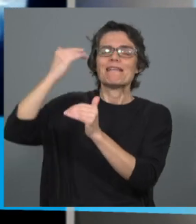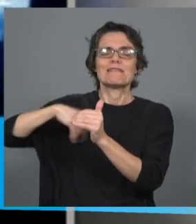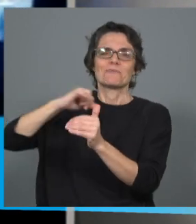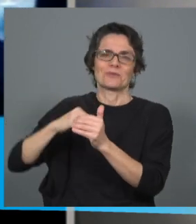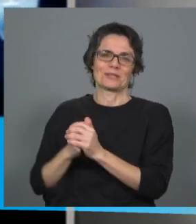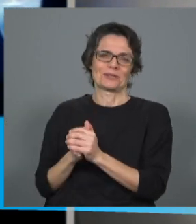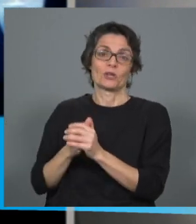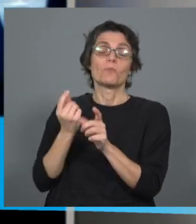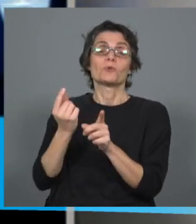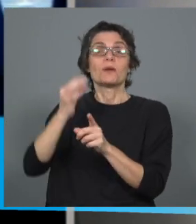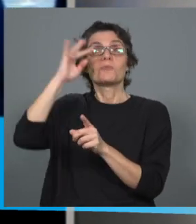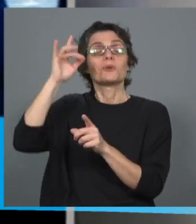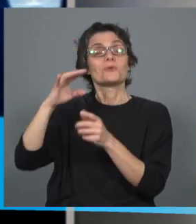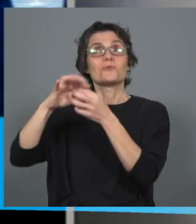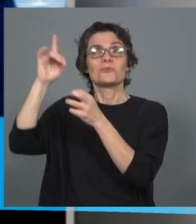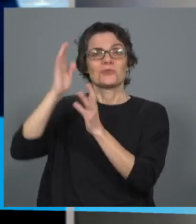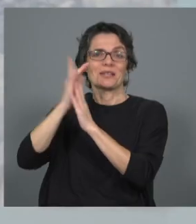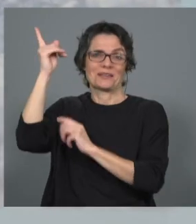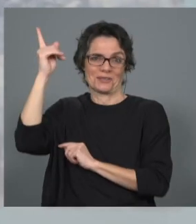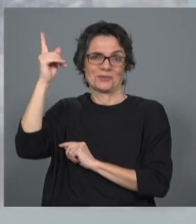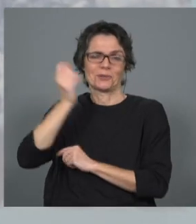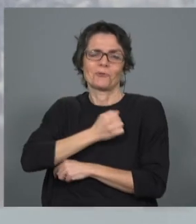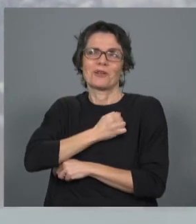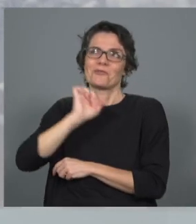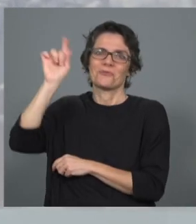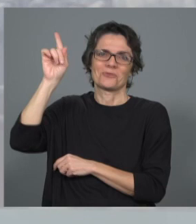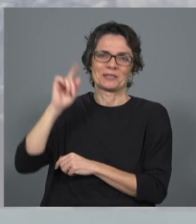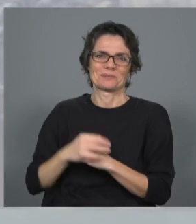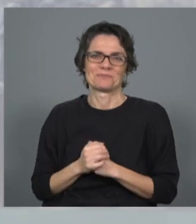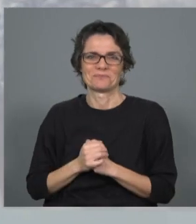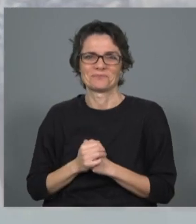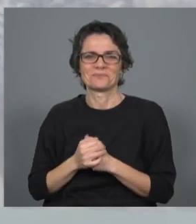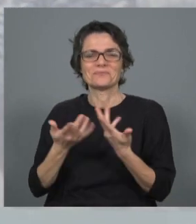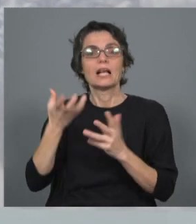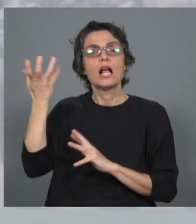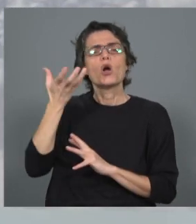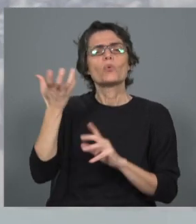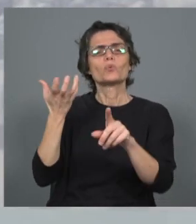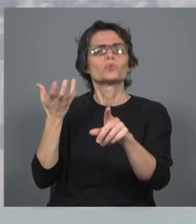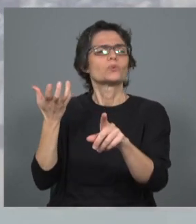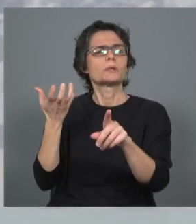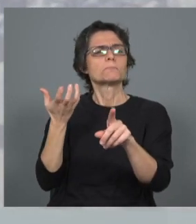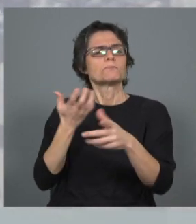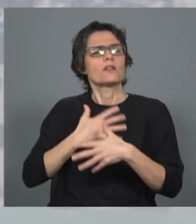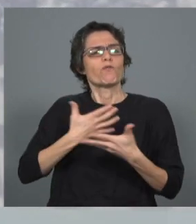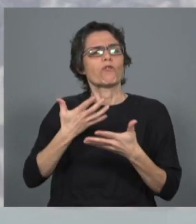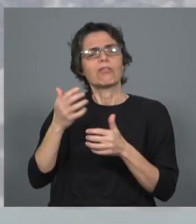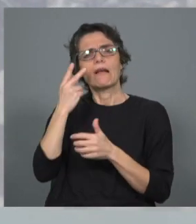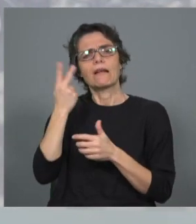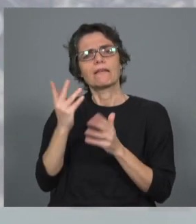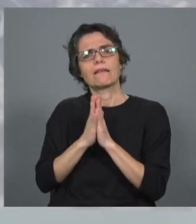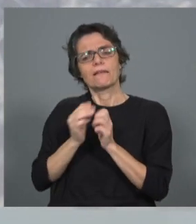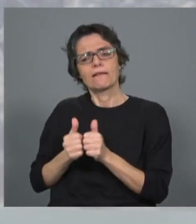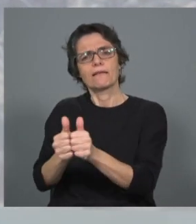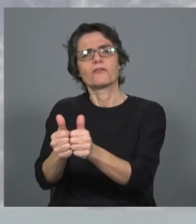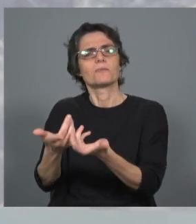de Deus. E estamos a terminar o nosso programa, eu gostava de voltar a essa cultura vocacional e sobretudo na diferença que tem